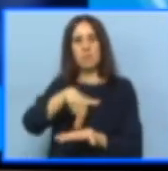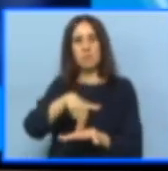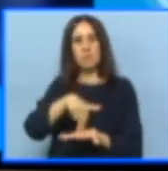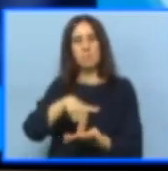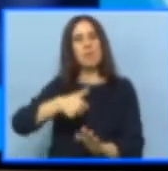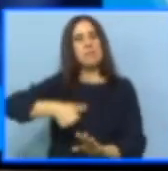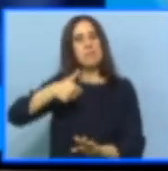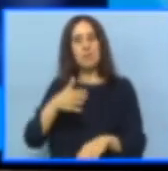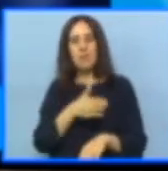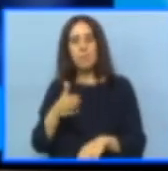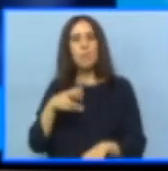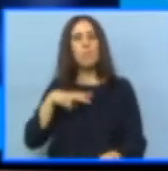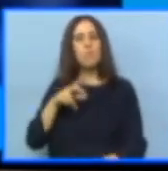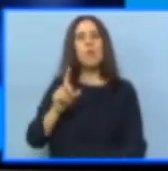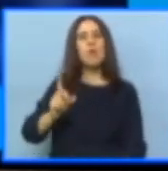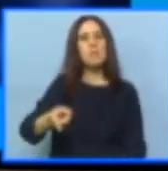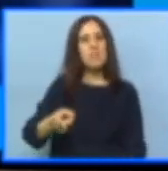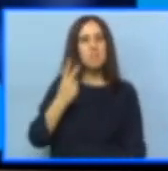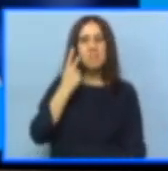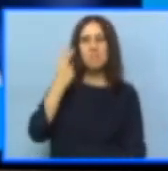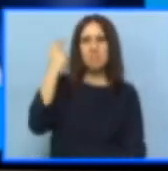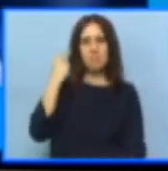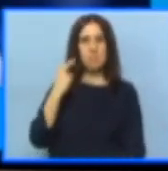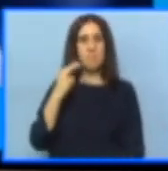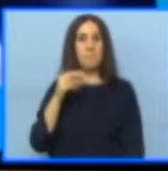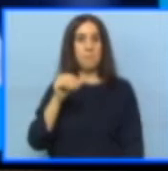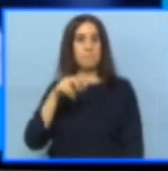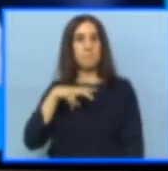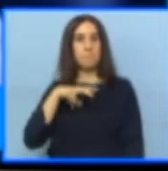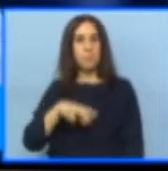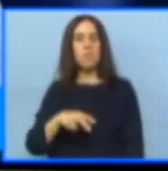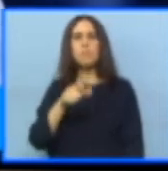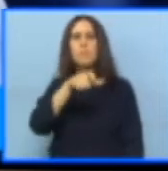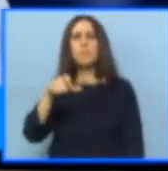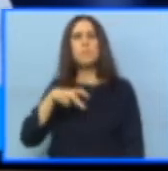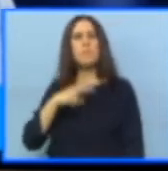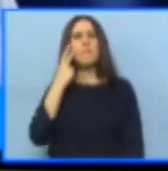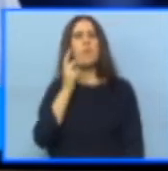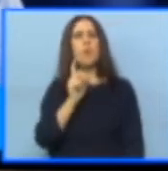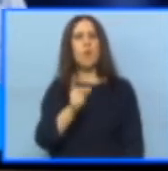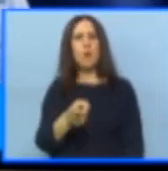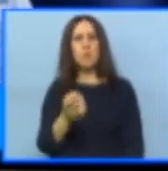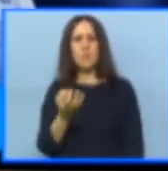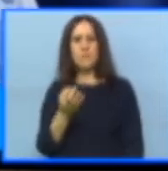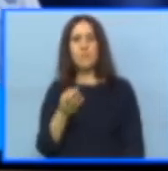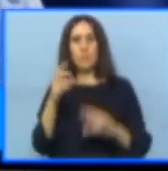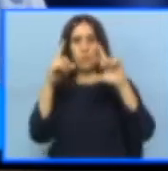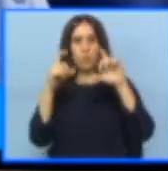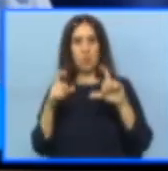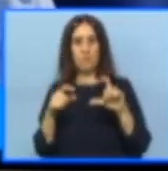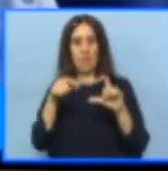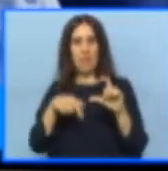que era o Portugal da época, a forma como Portugal estava, portanto, como viviam os portugueses, e neste álbum fotográfico, de